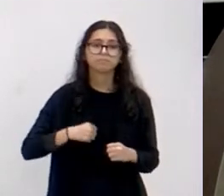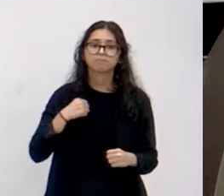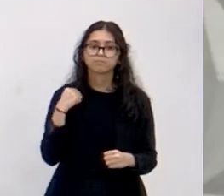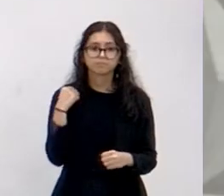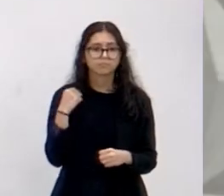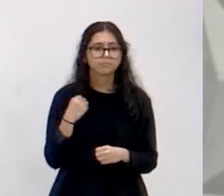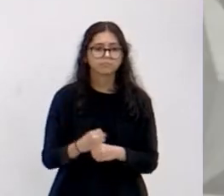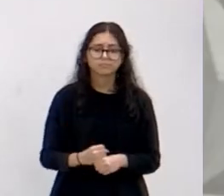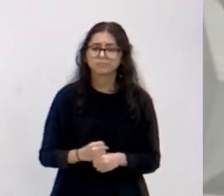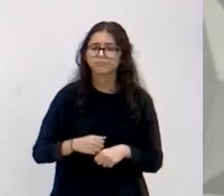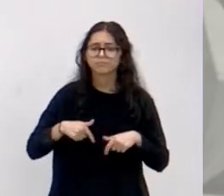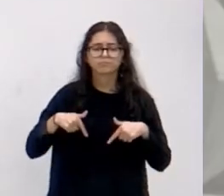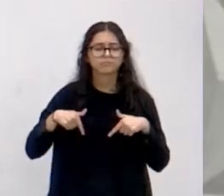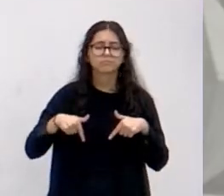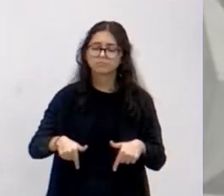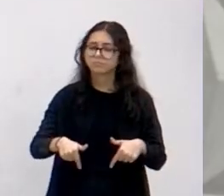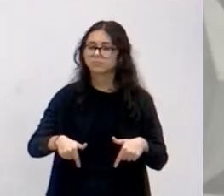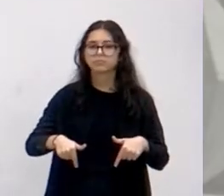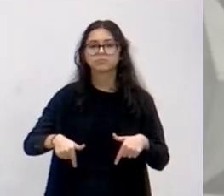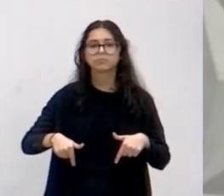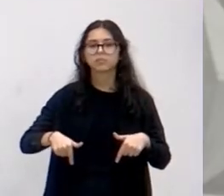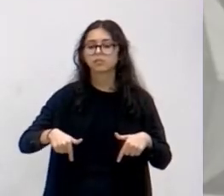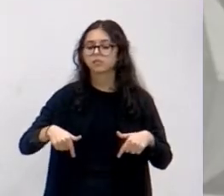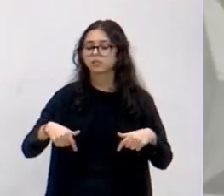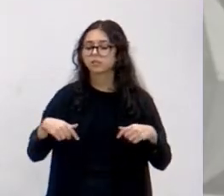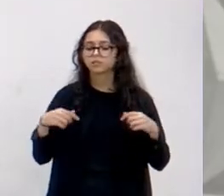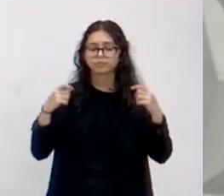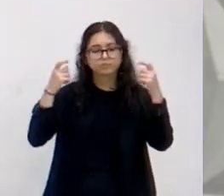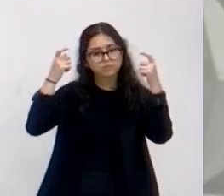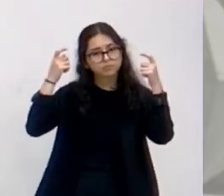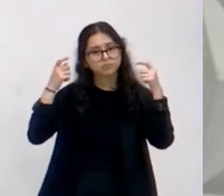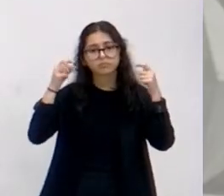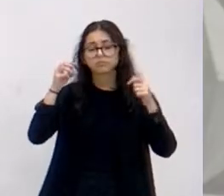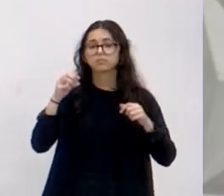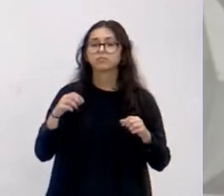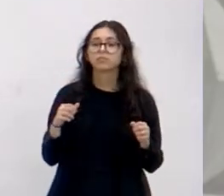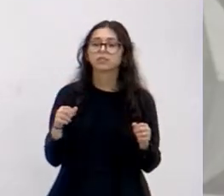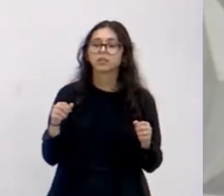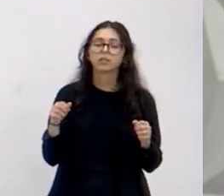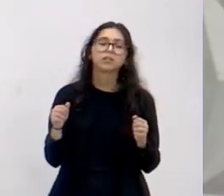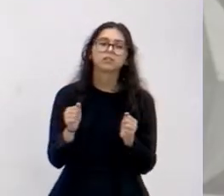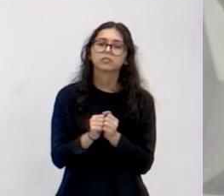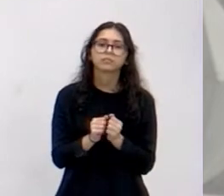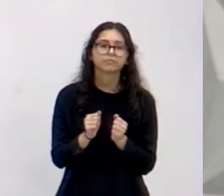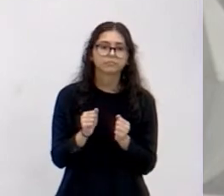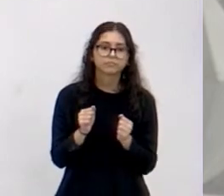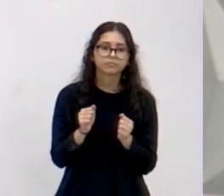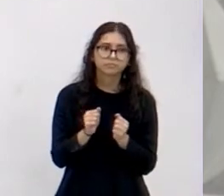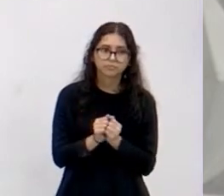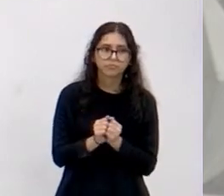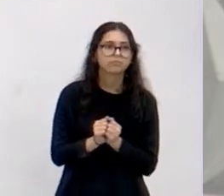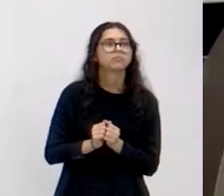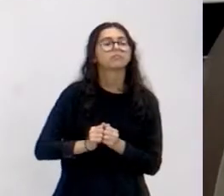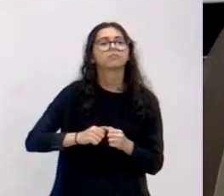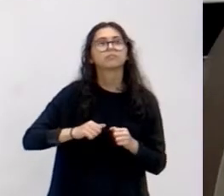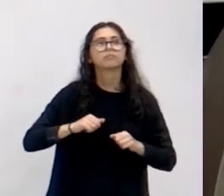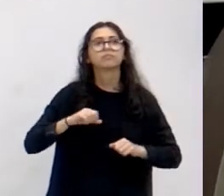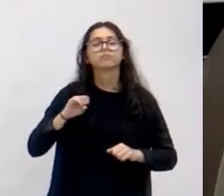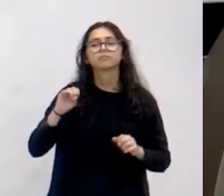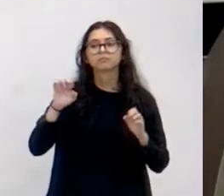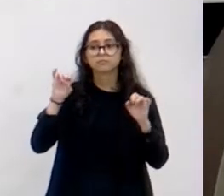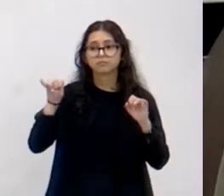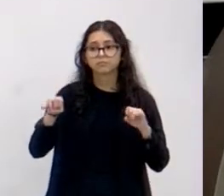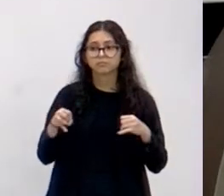por três anos chega um momento em que você cansa lidar com o mesmo